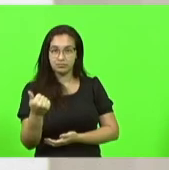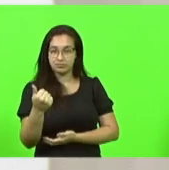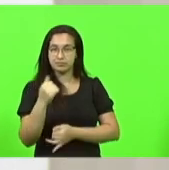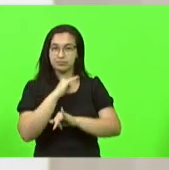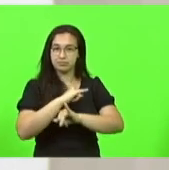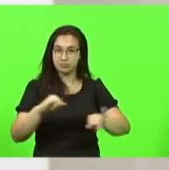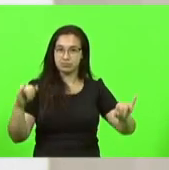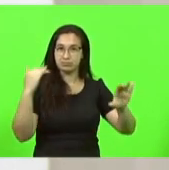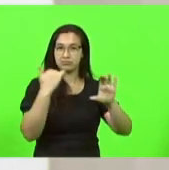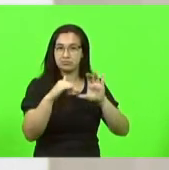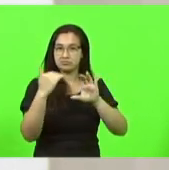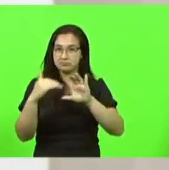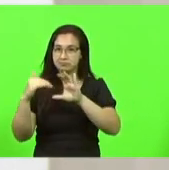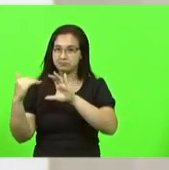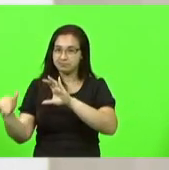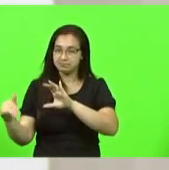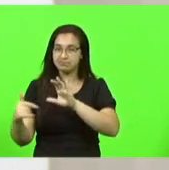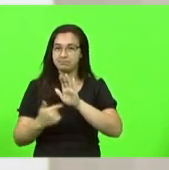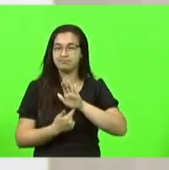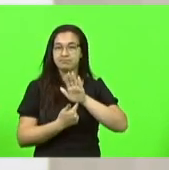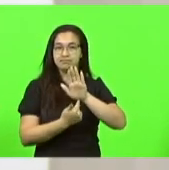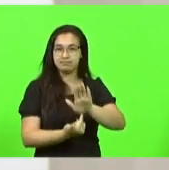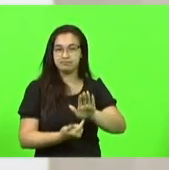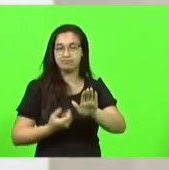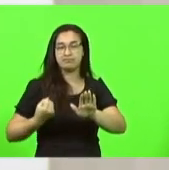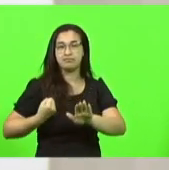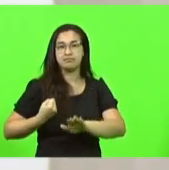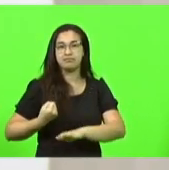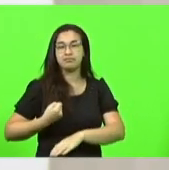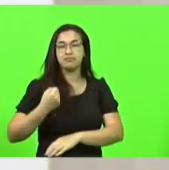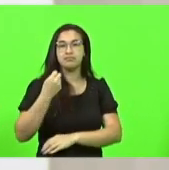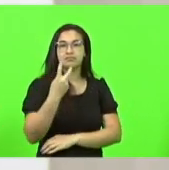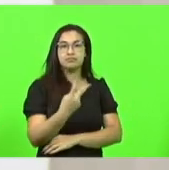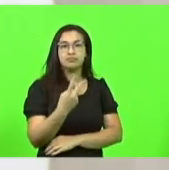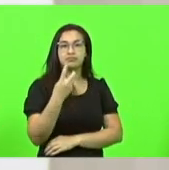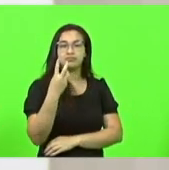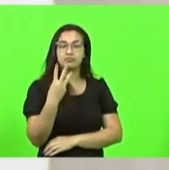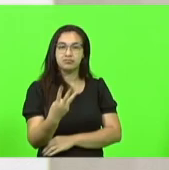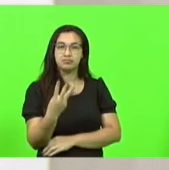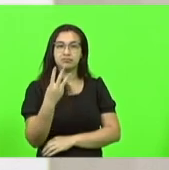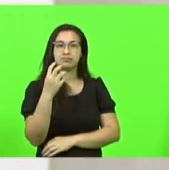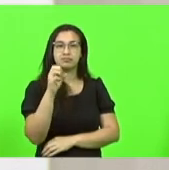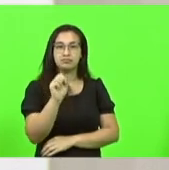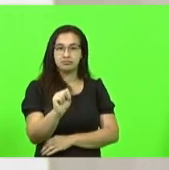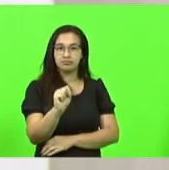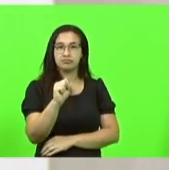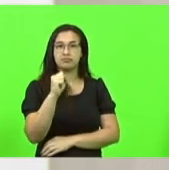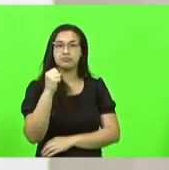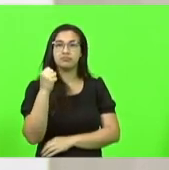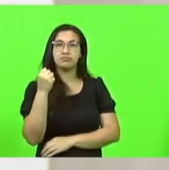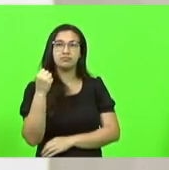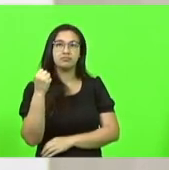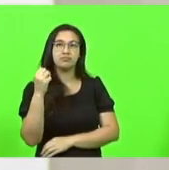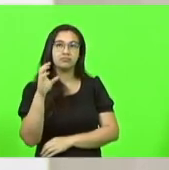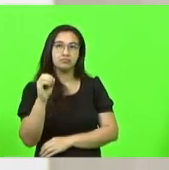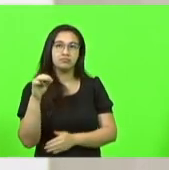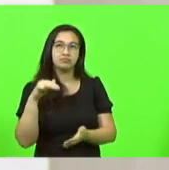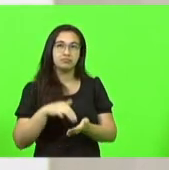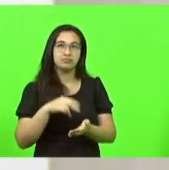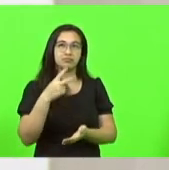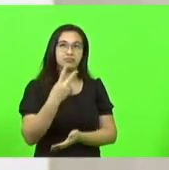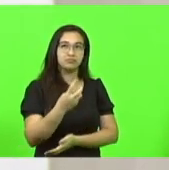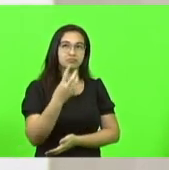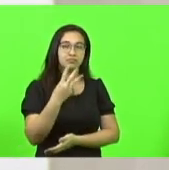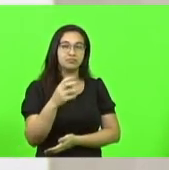encaminhará aos destinatários as indicações nº 2.380 a 2.394